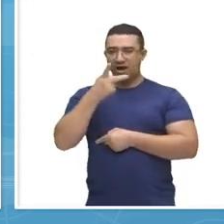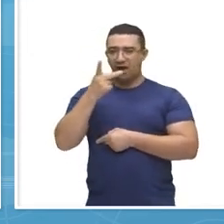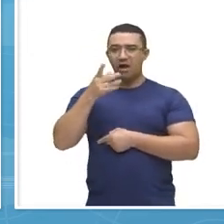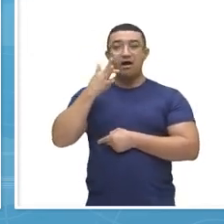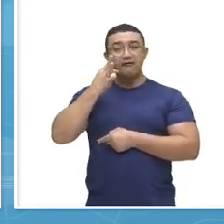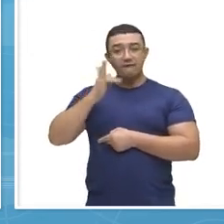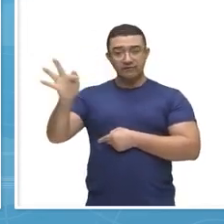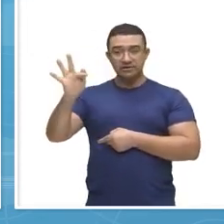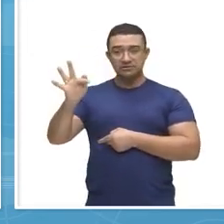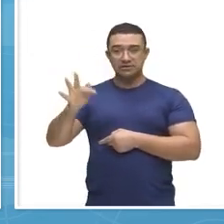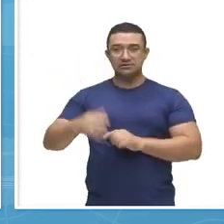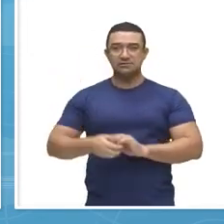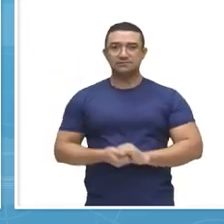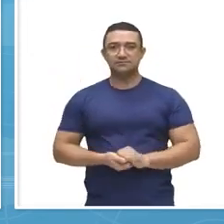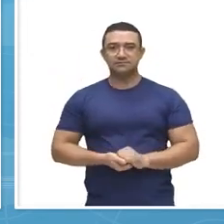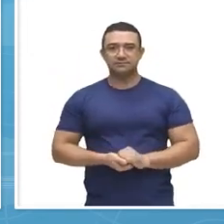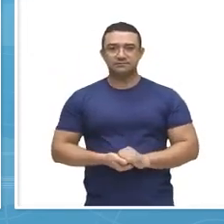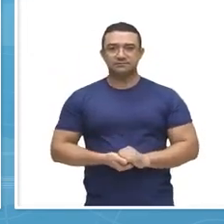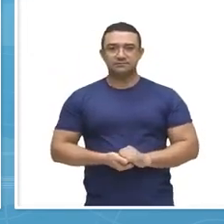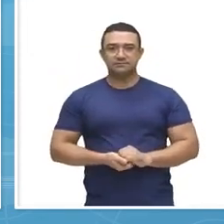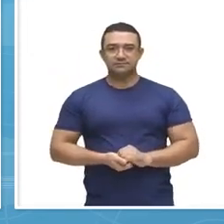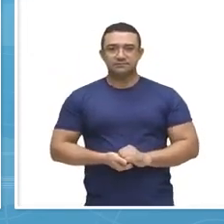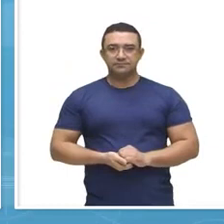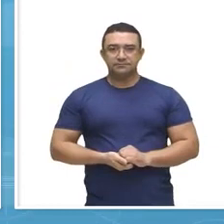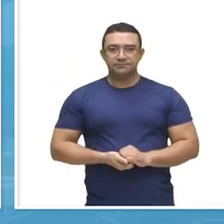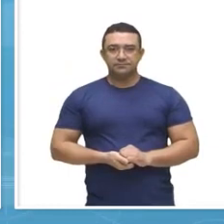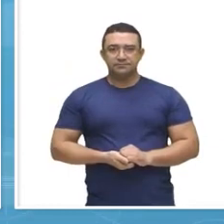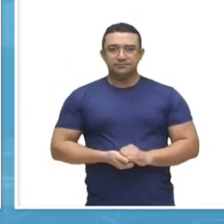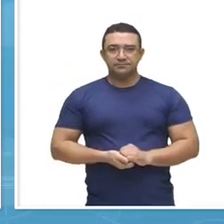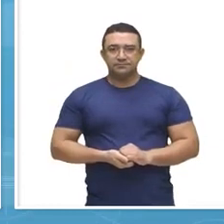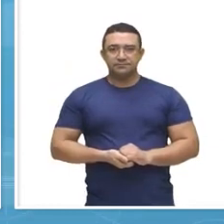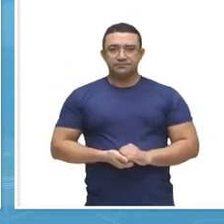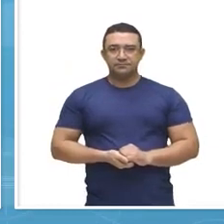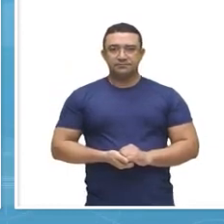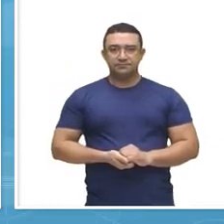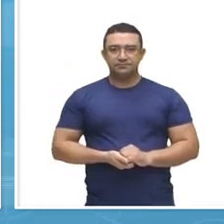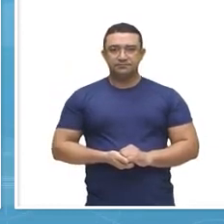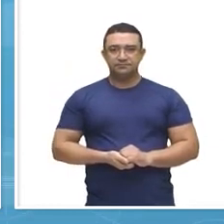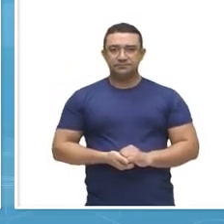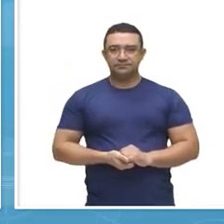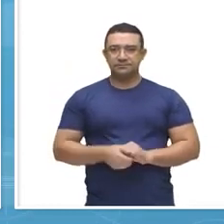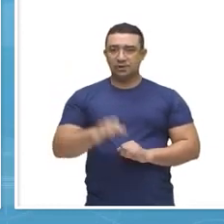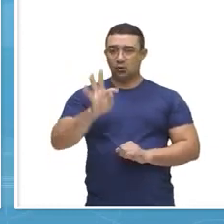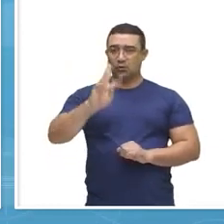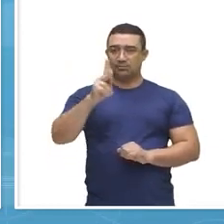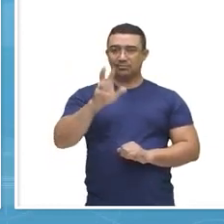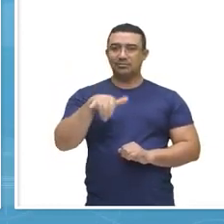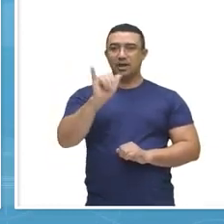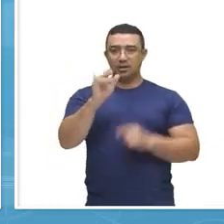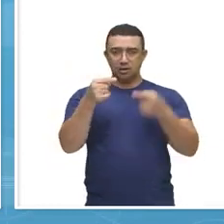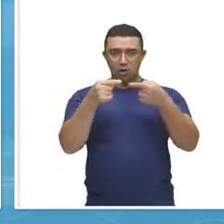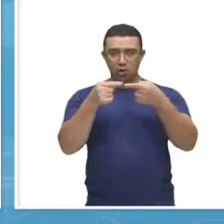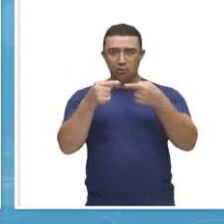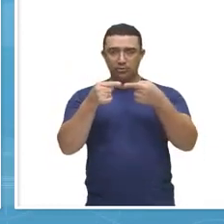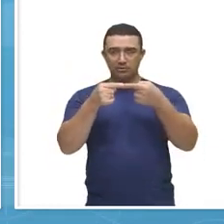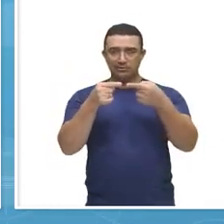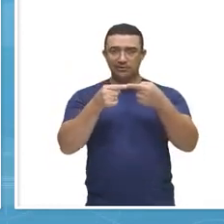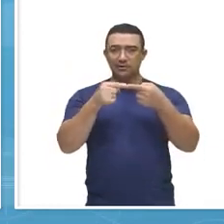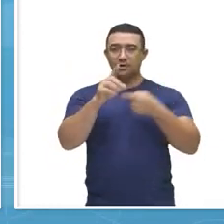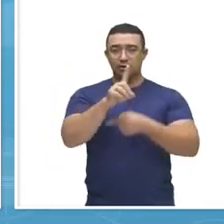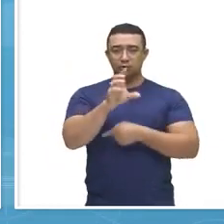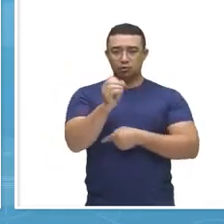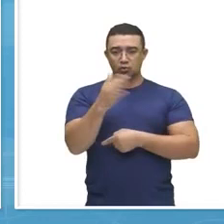they, né? Como não é terceira pessoa do singular, eu vou utilizar o do not. Já na letra